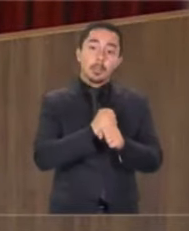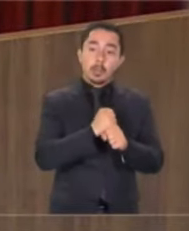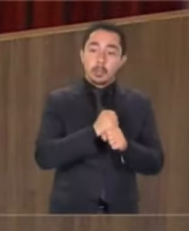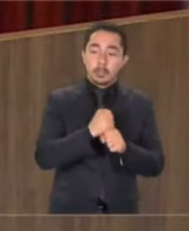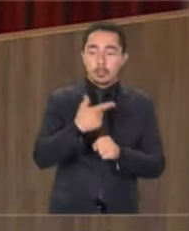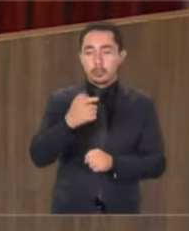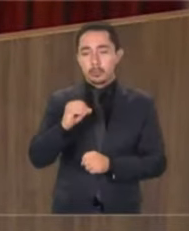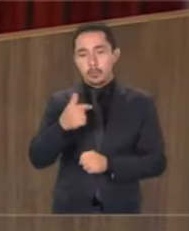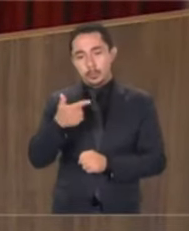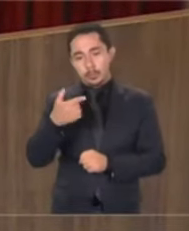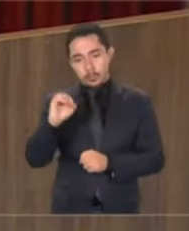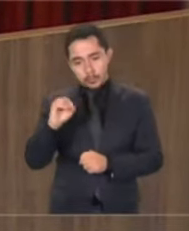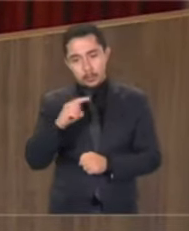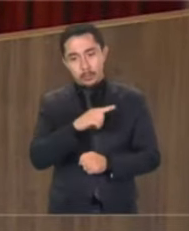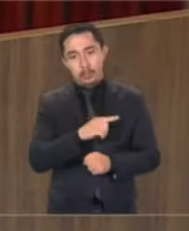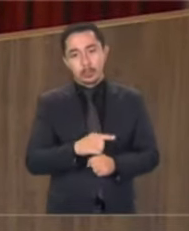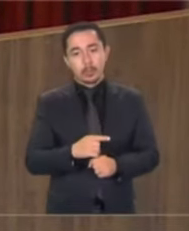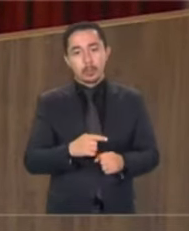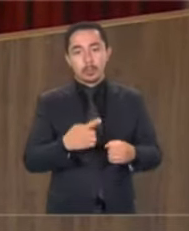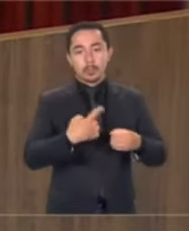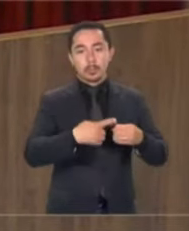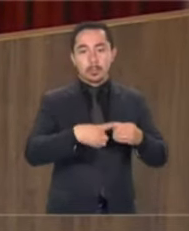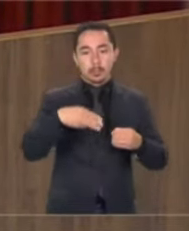no município de Morros, Maranhão.